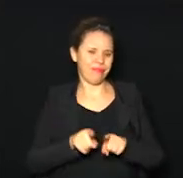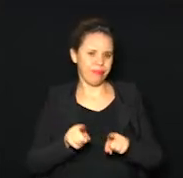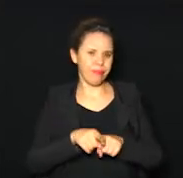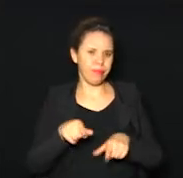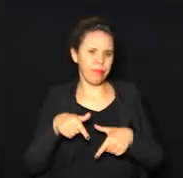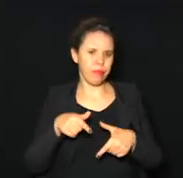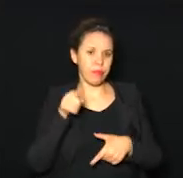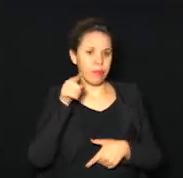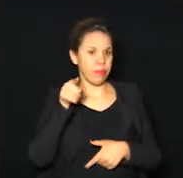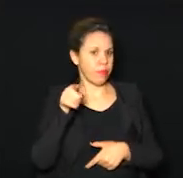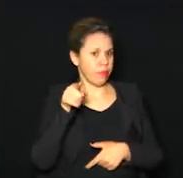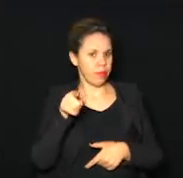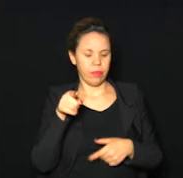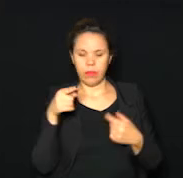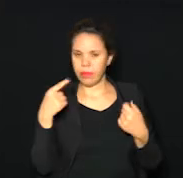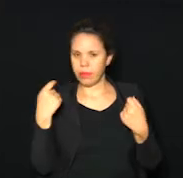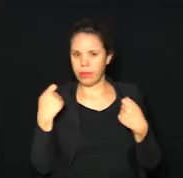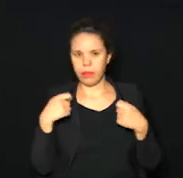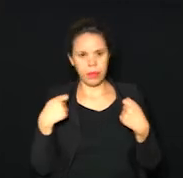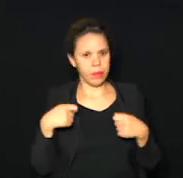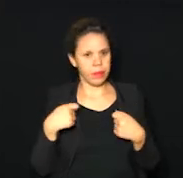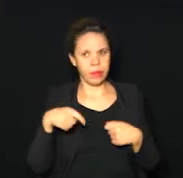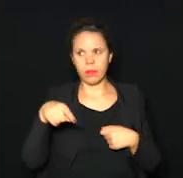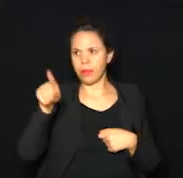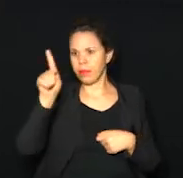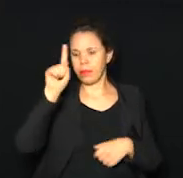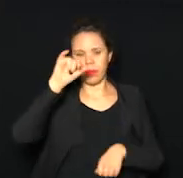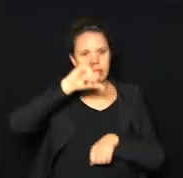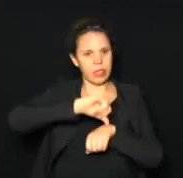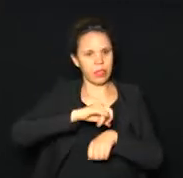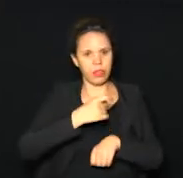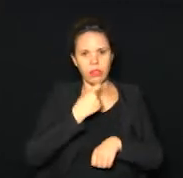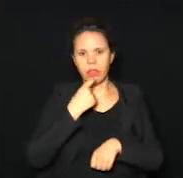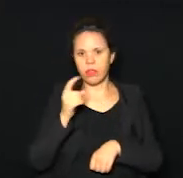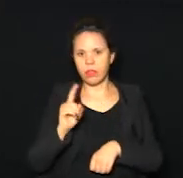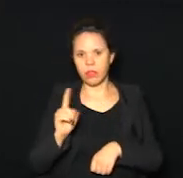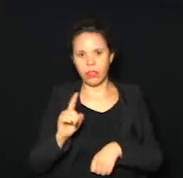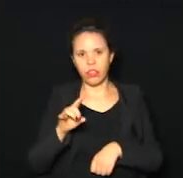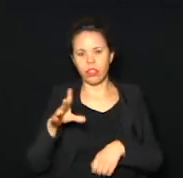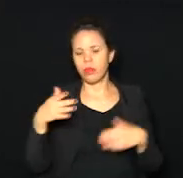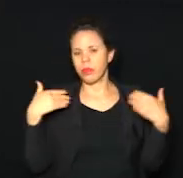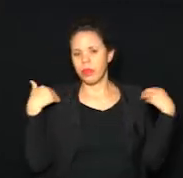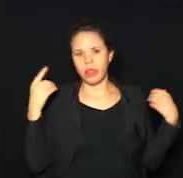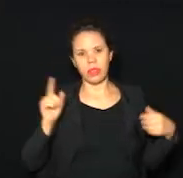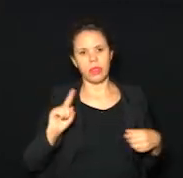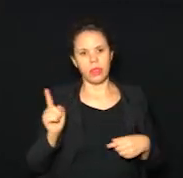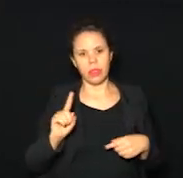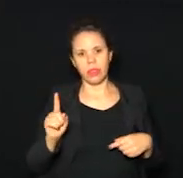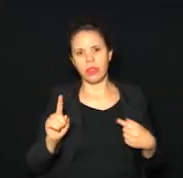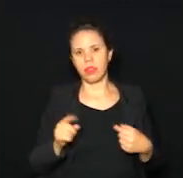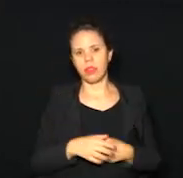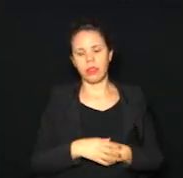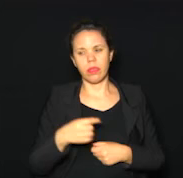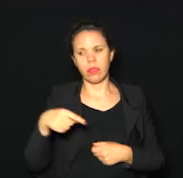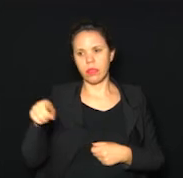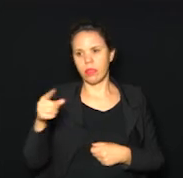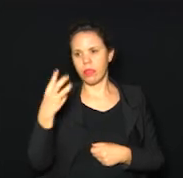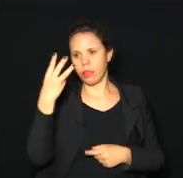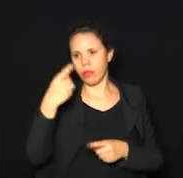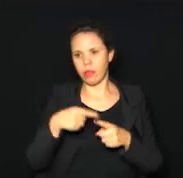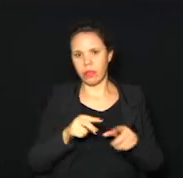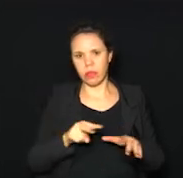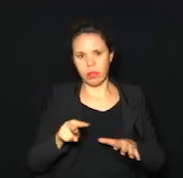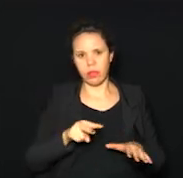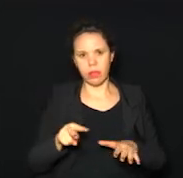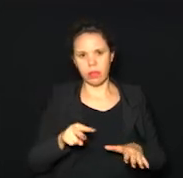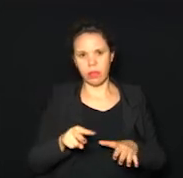Mas você não precisa ir para o centro de Campinas só para passear, você não precisa ir 3 vezes na semana